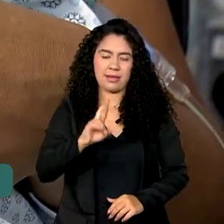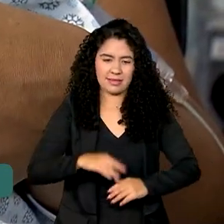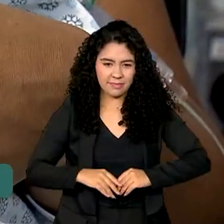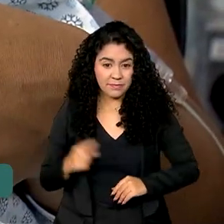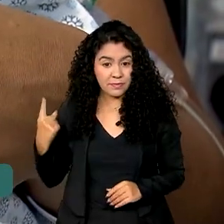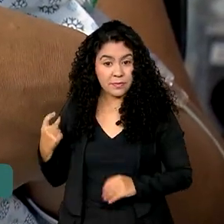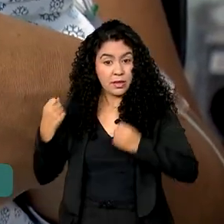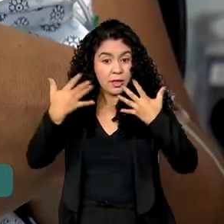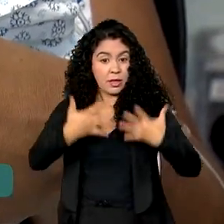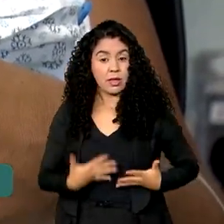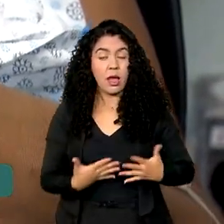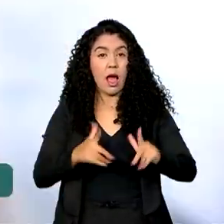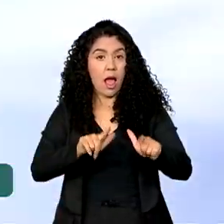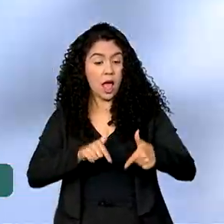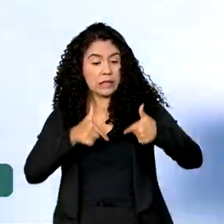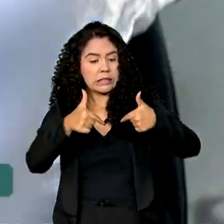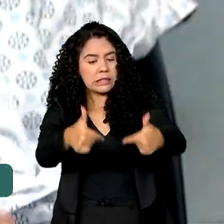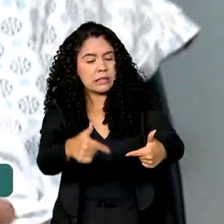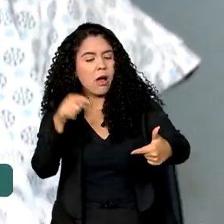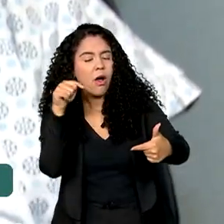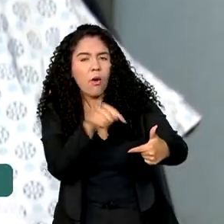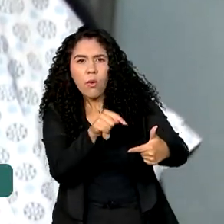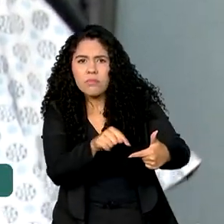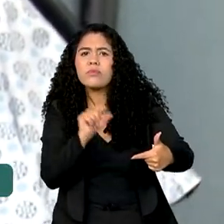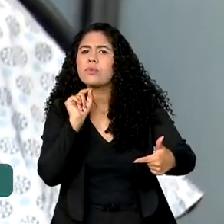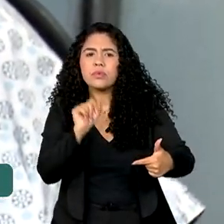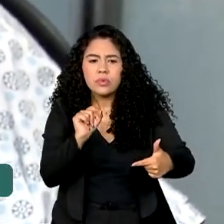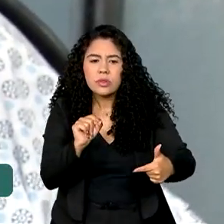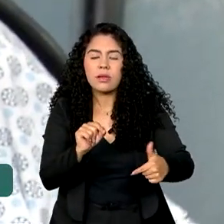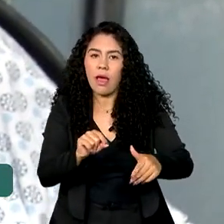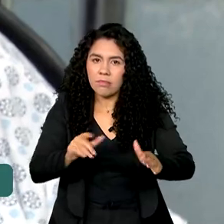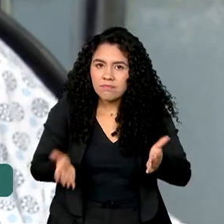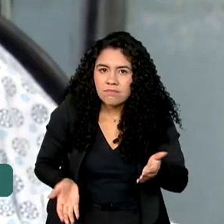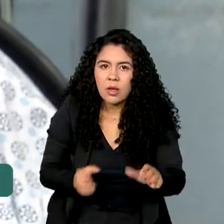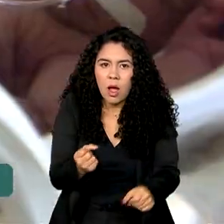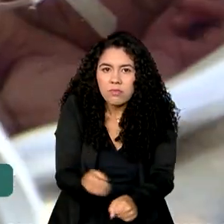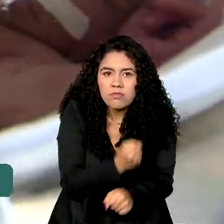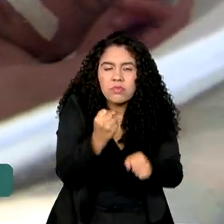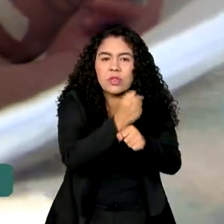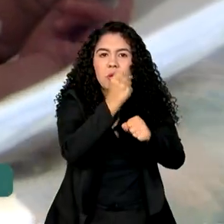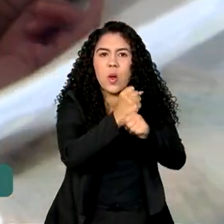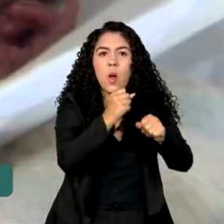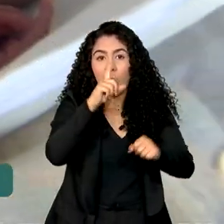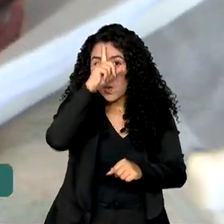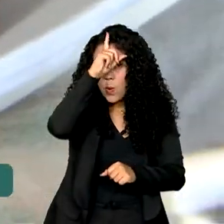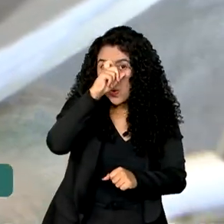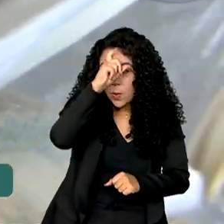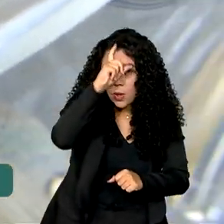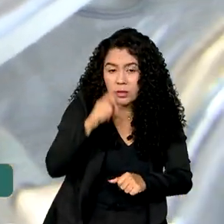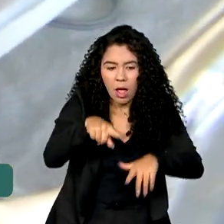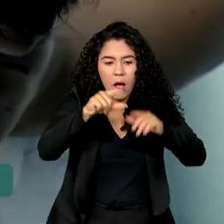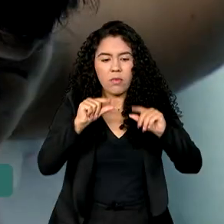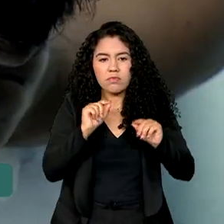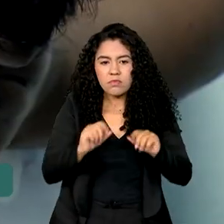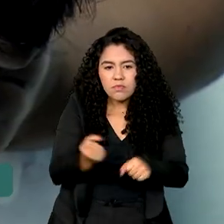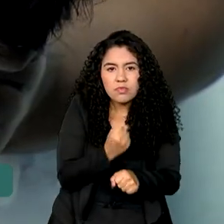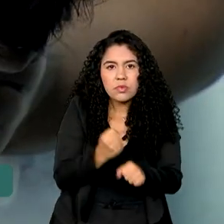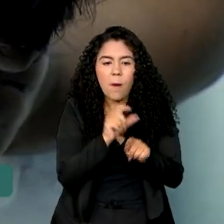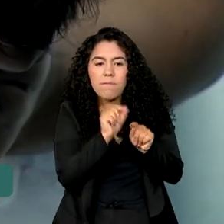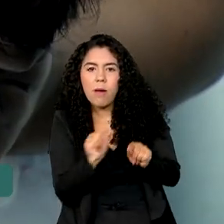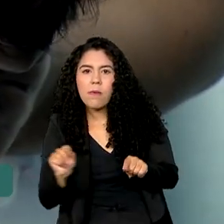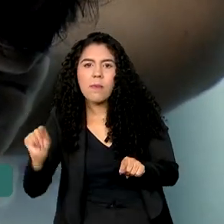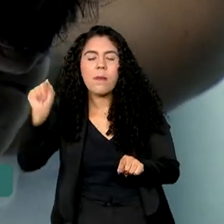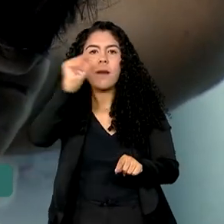A iniciativa reestrutura a antiga rede Cegonha para enfrentar os desafios da assistência